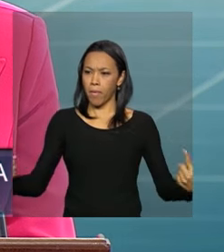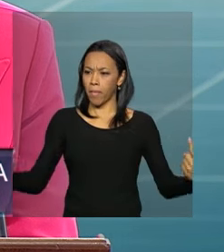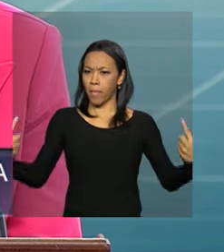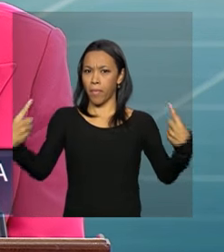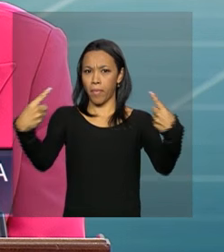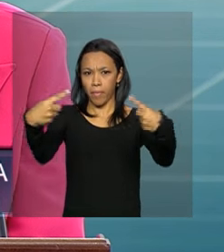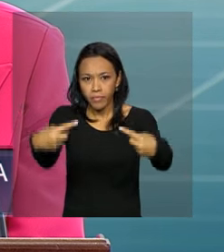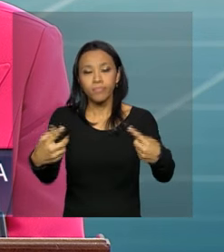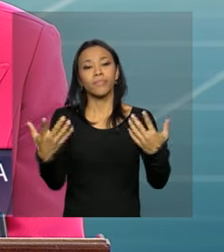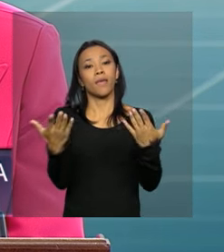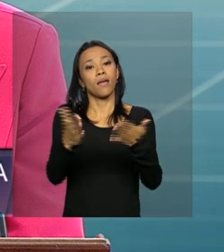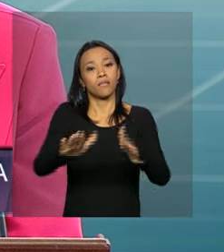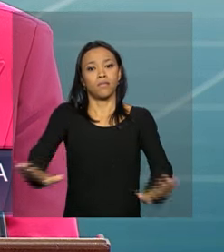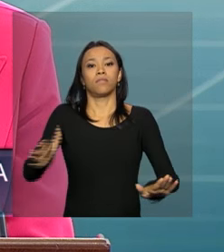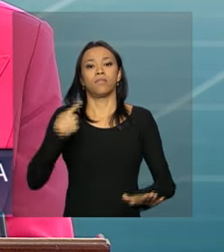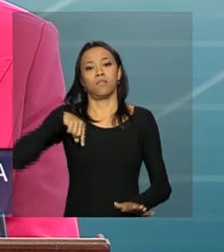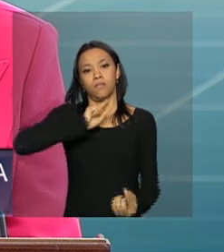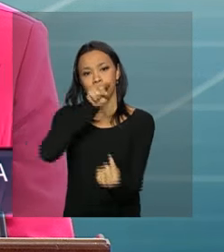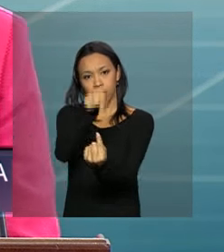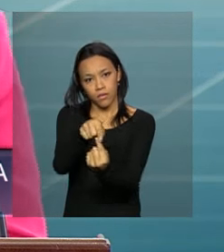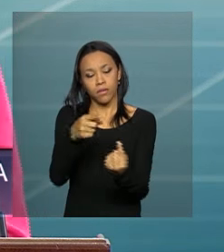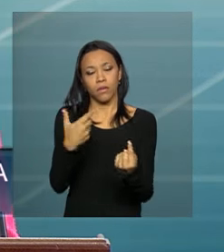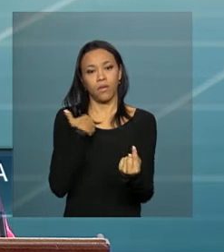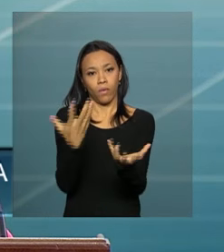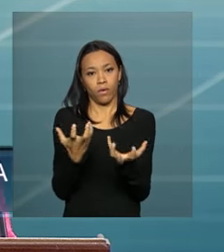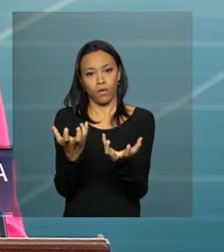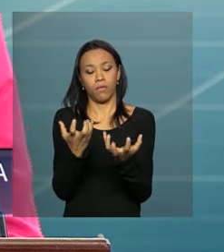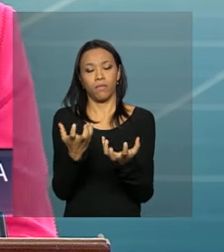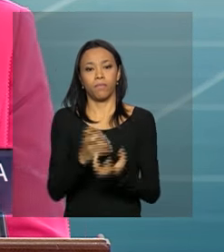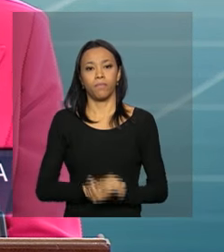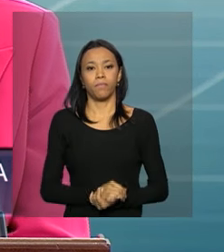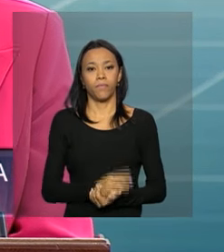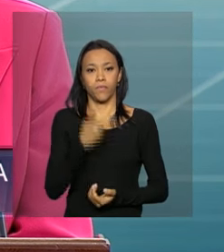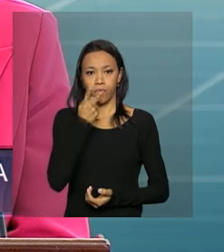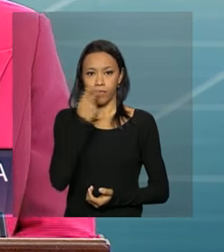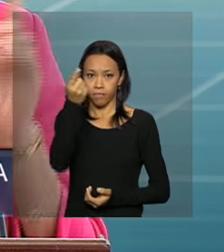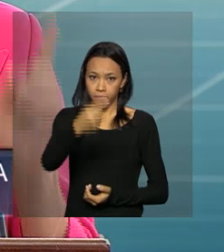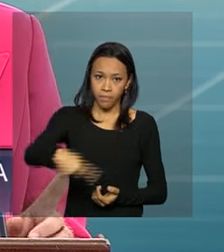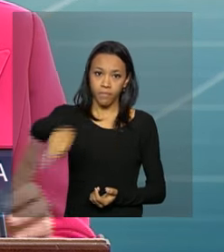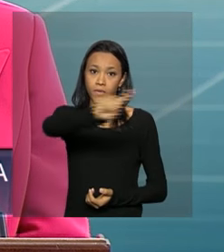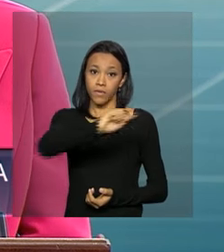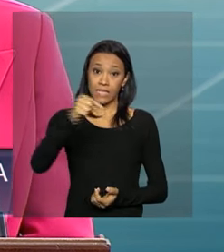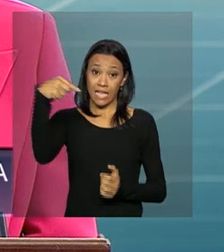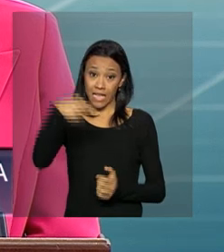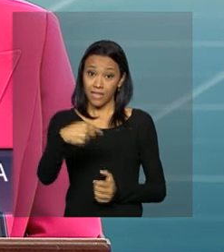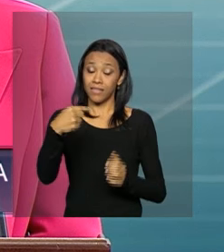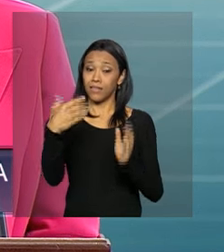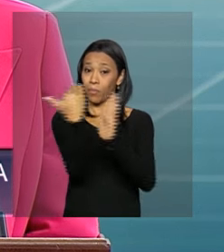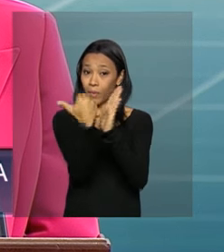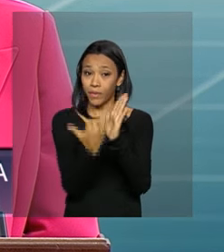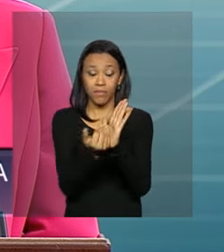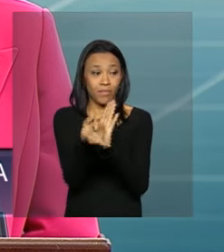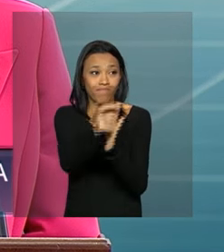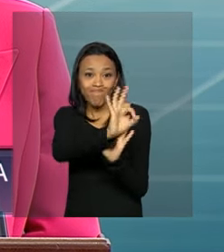competitiva. Assim, eu quero dizer que esse é um programa bem-sucedido